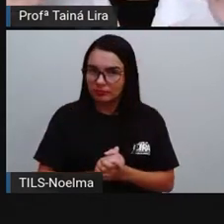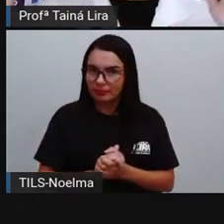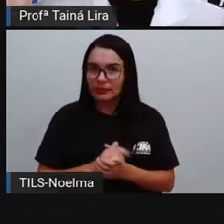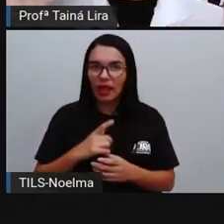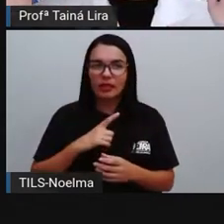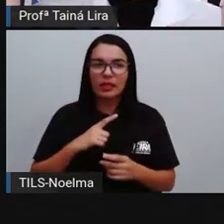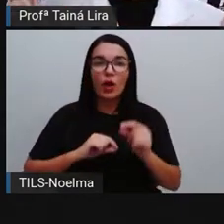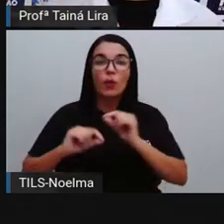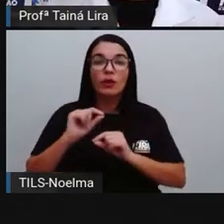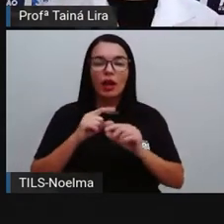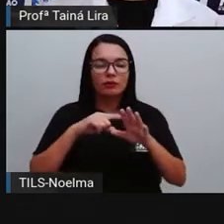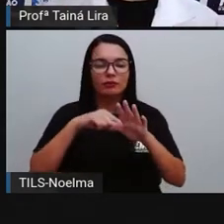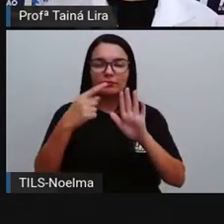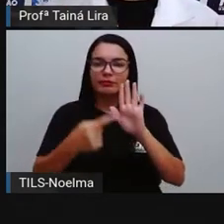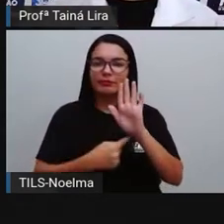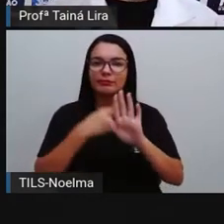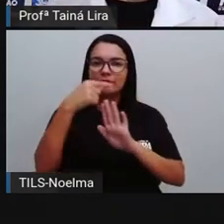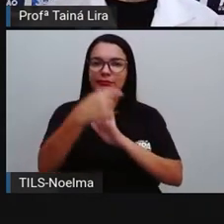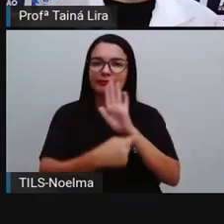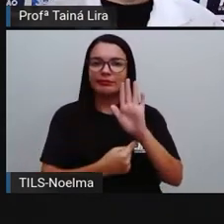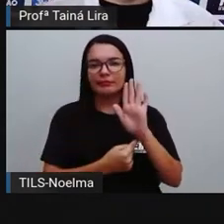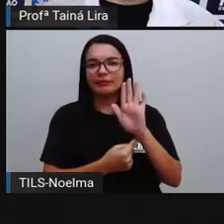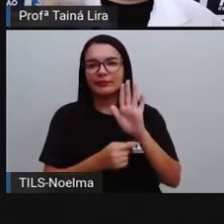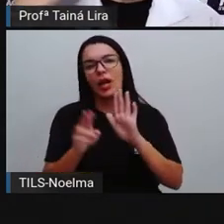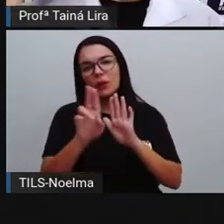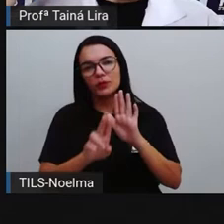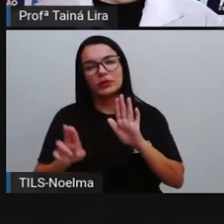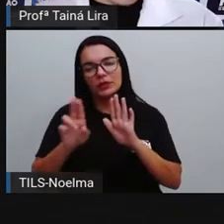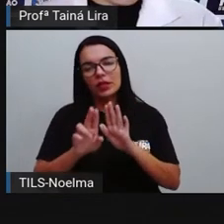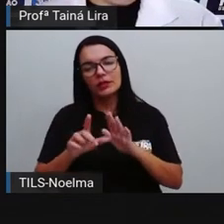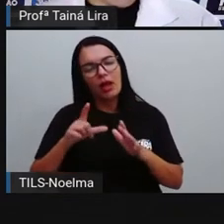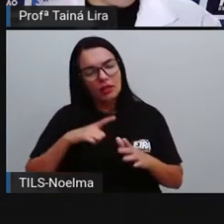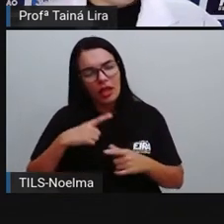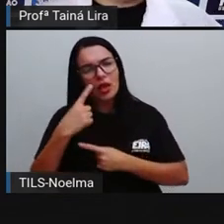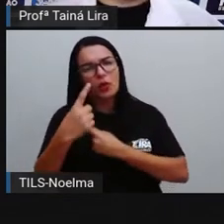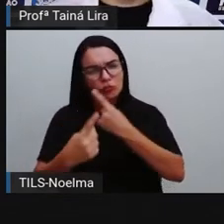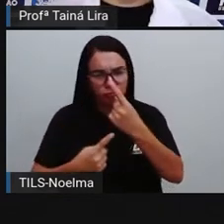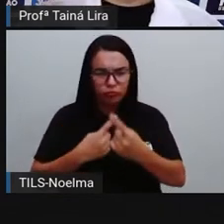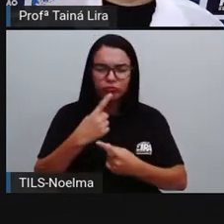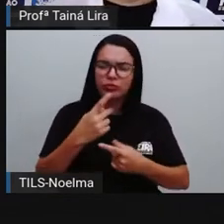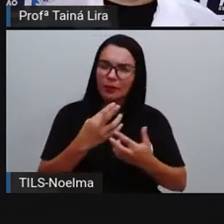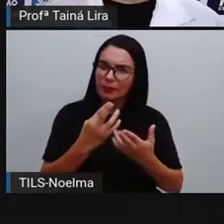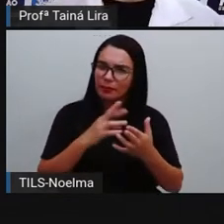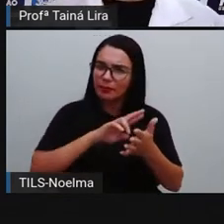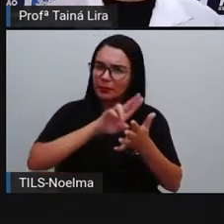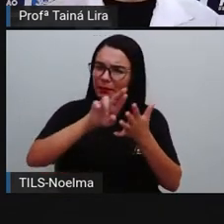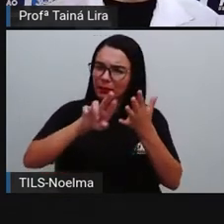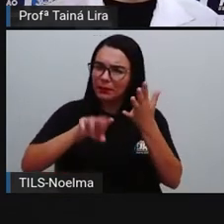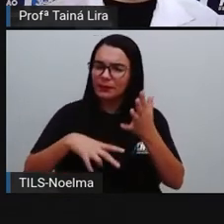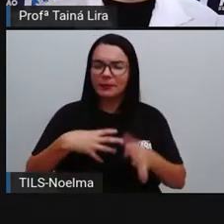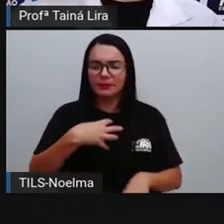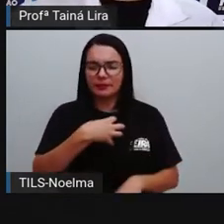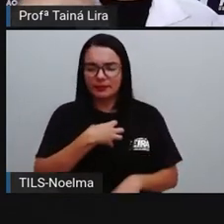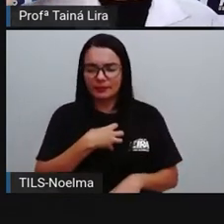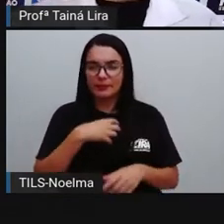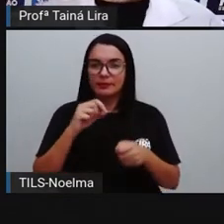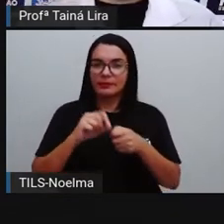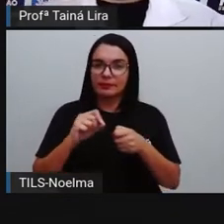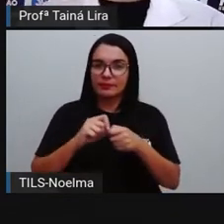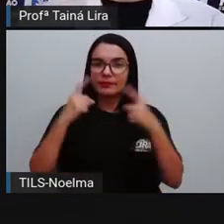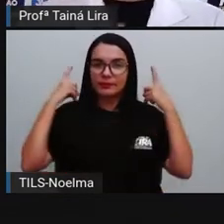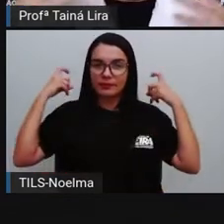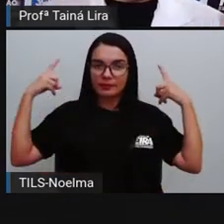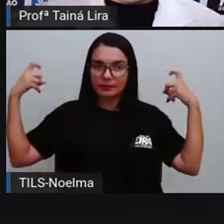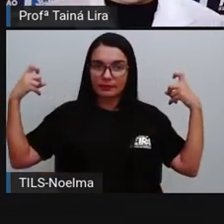usando aqui ó minhas mãos tá essa é uma das formas então é você